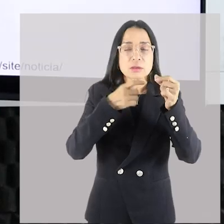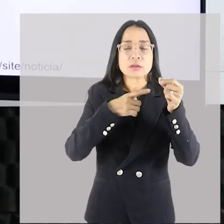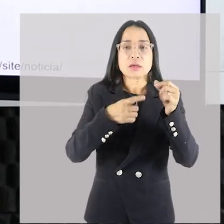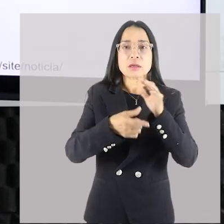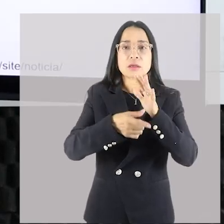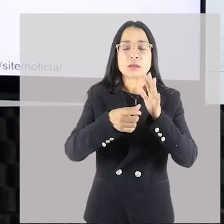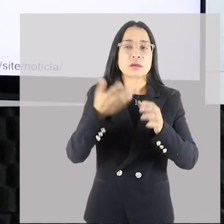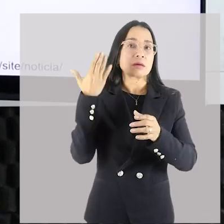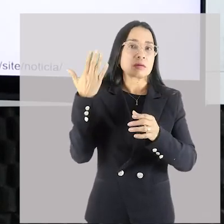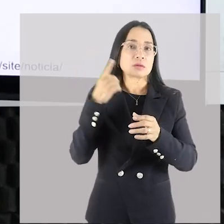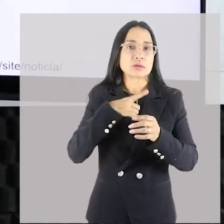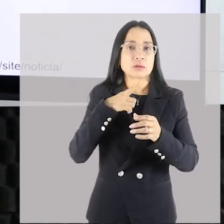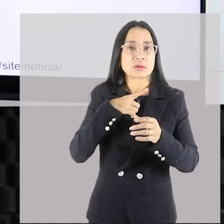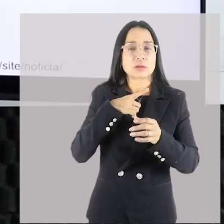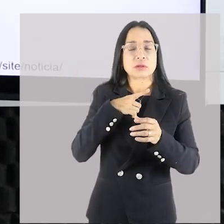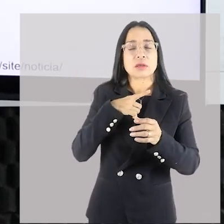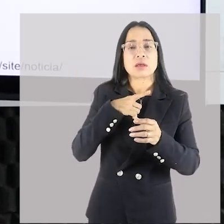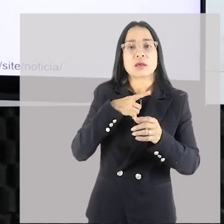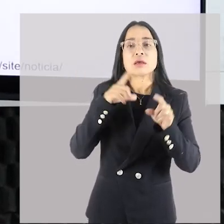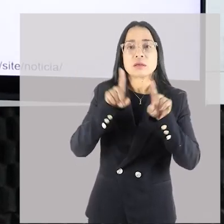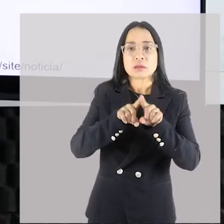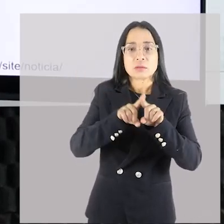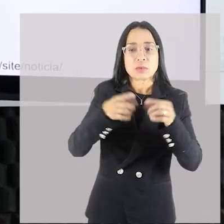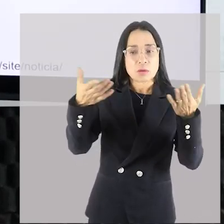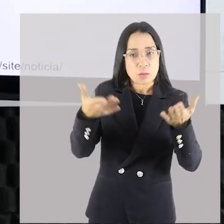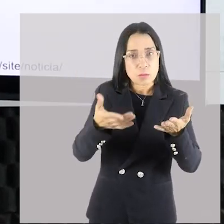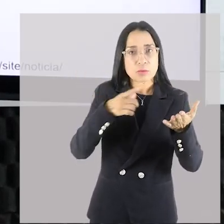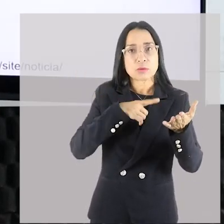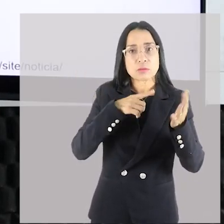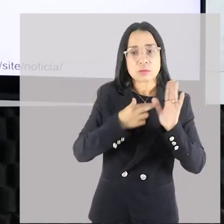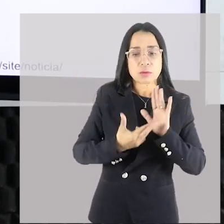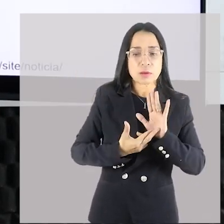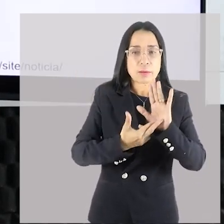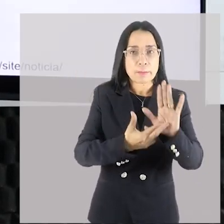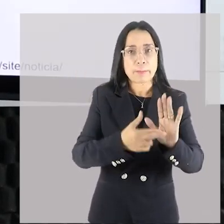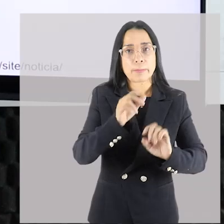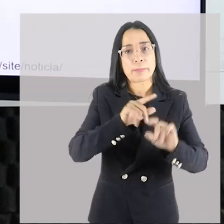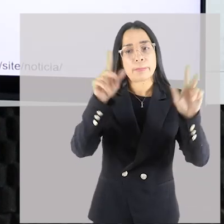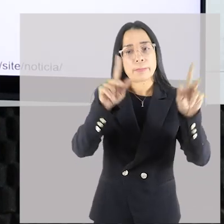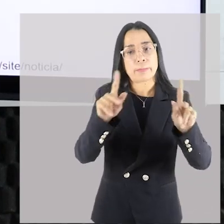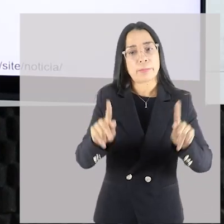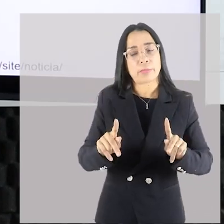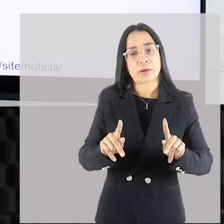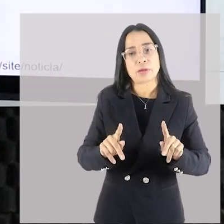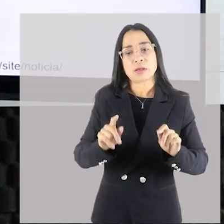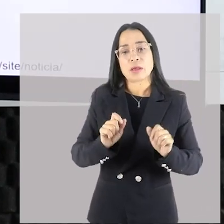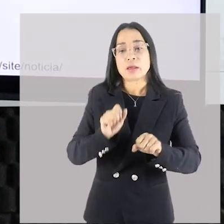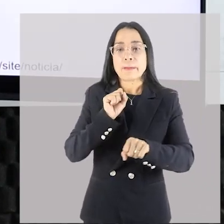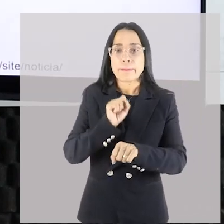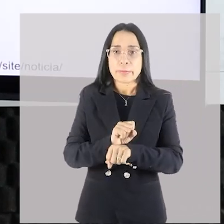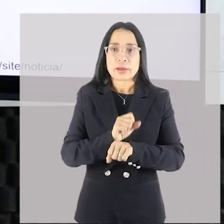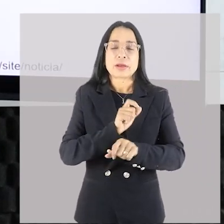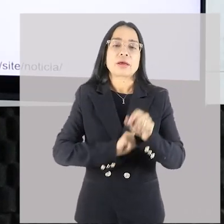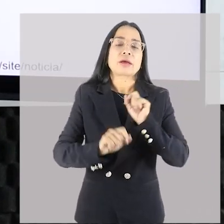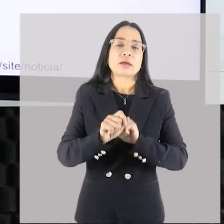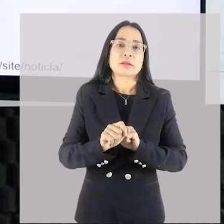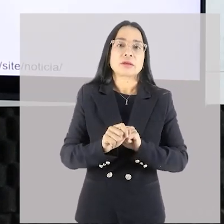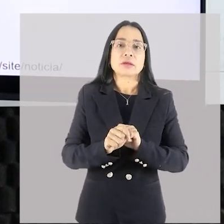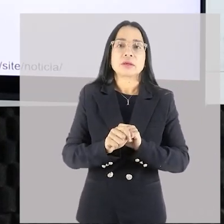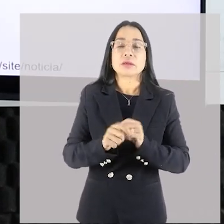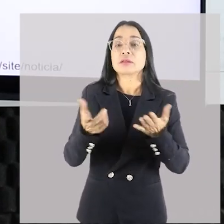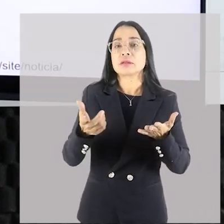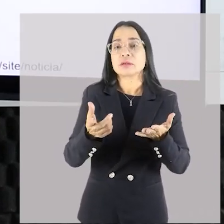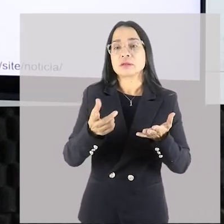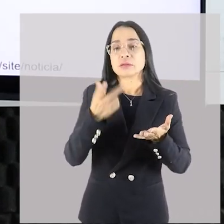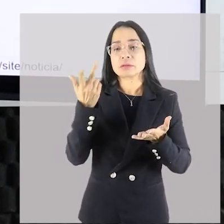de paz, tá? De trégua entre os inimigos que se tinham nesse período. Tá